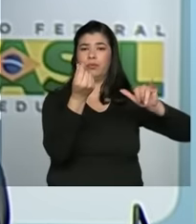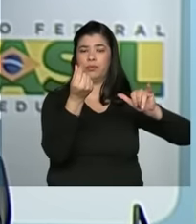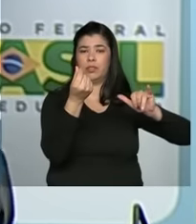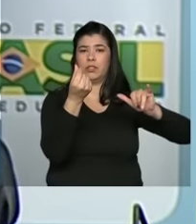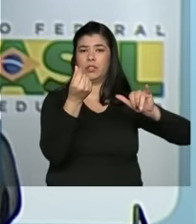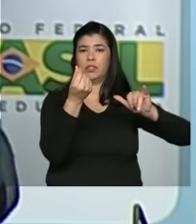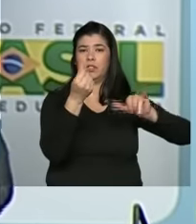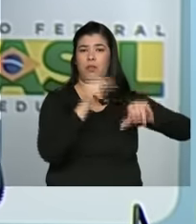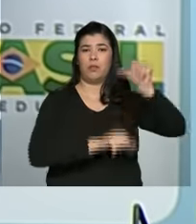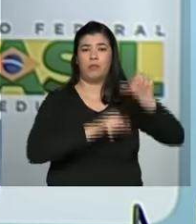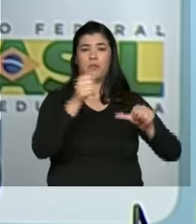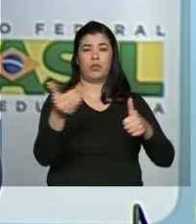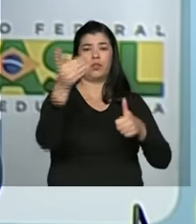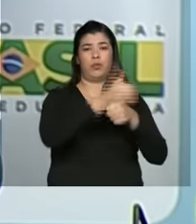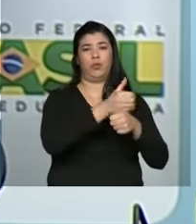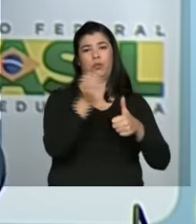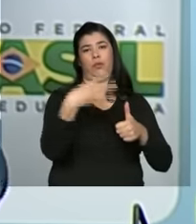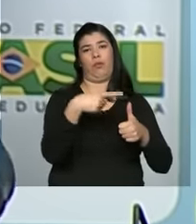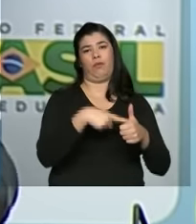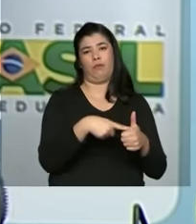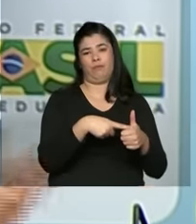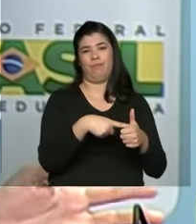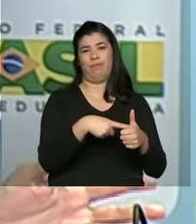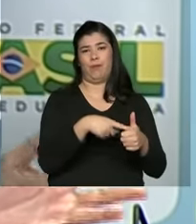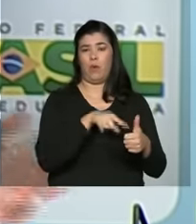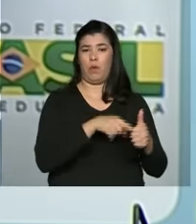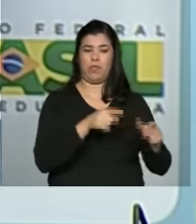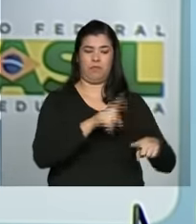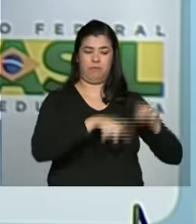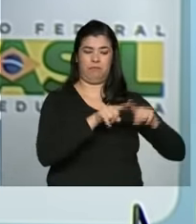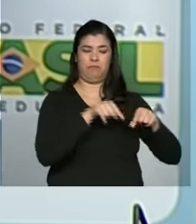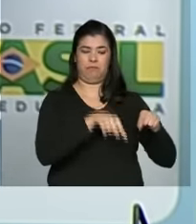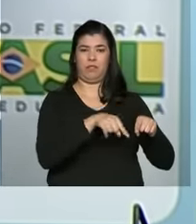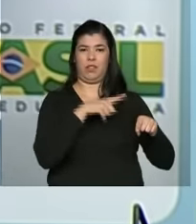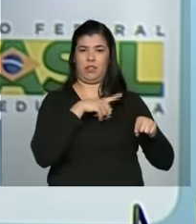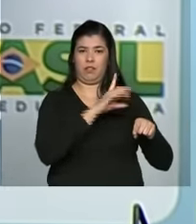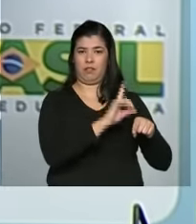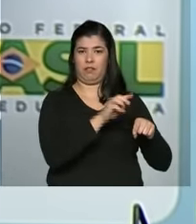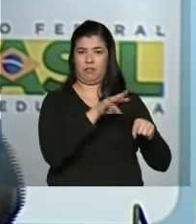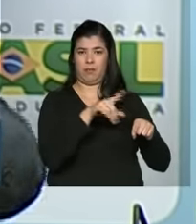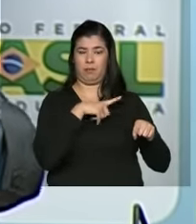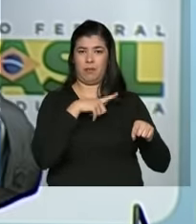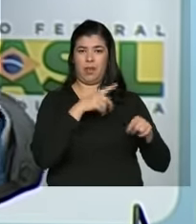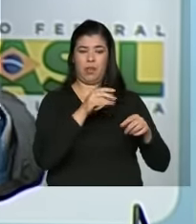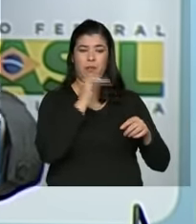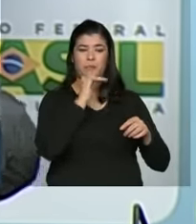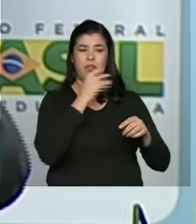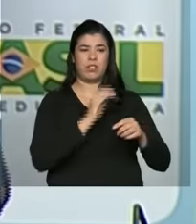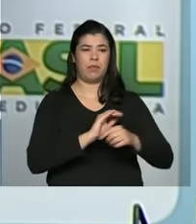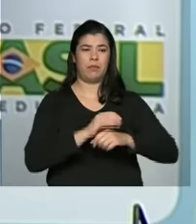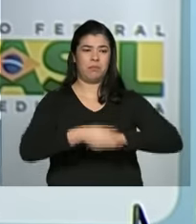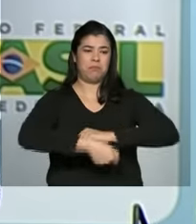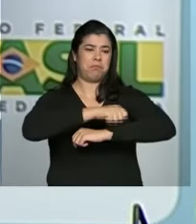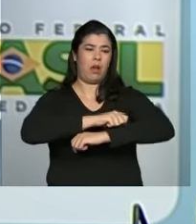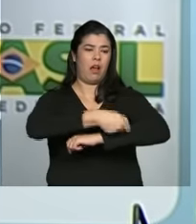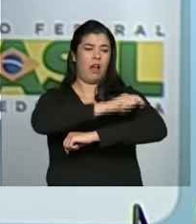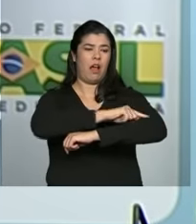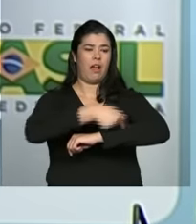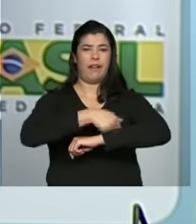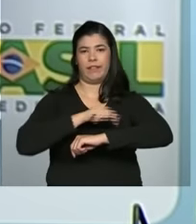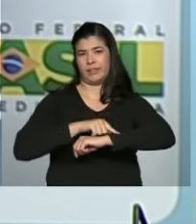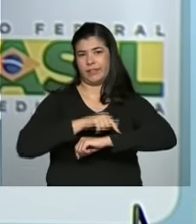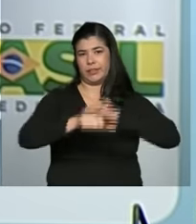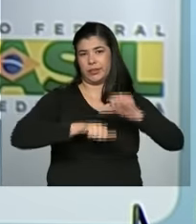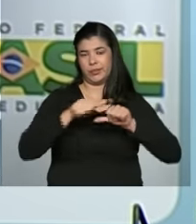já recebe uma inovação incremental como a gente costuma brincar muda o lugar do parafuso muda o tipo do parafuso faz qualquer